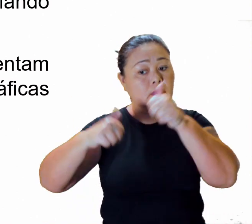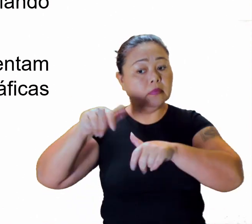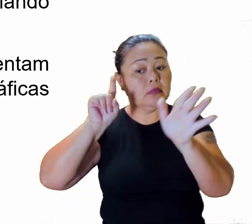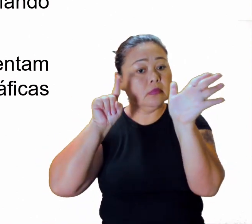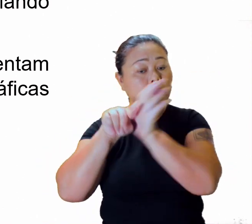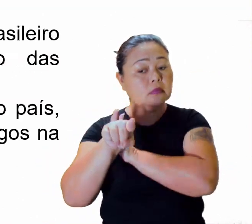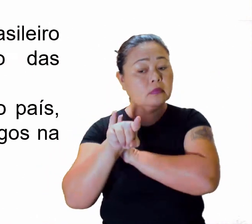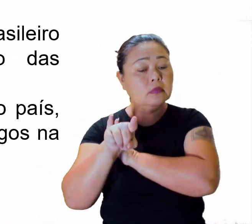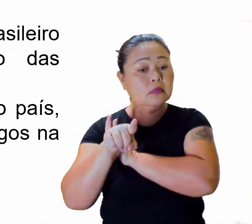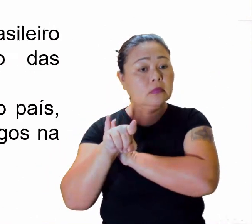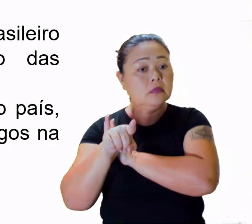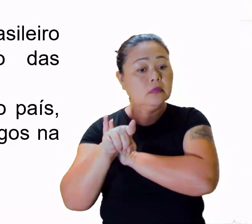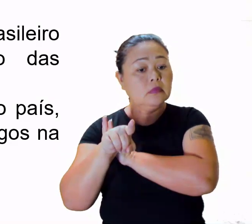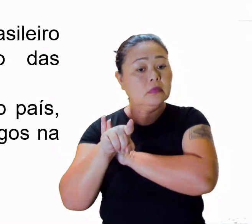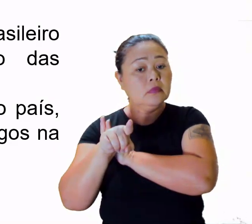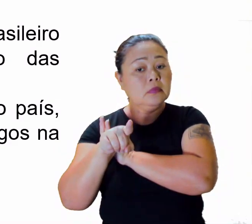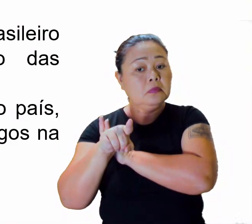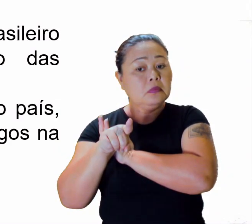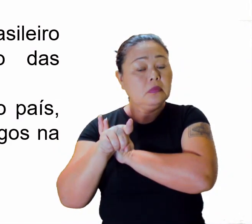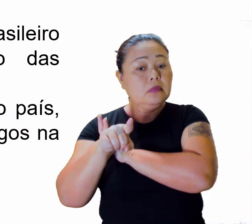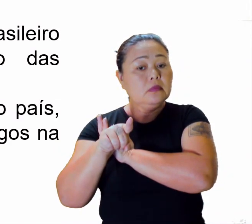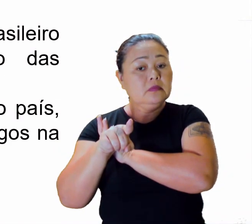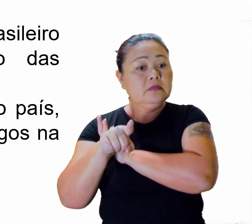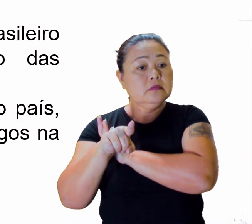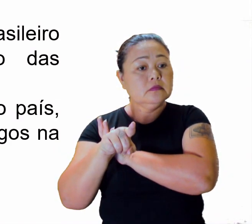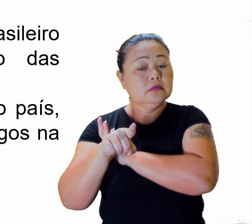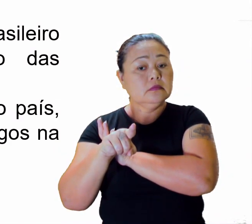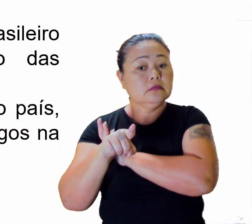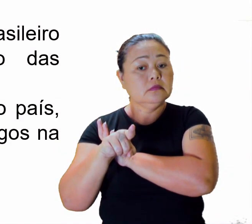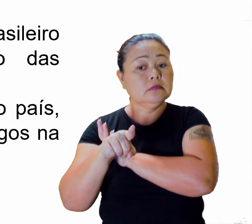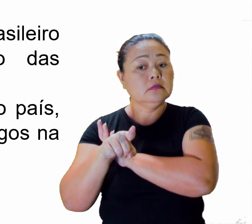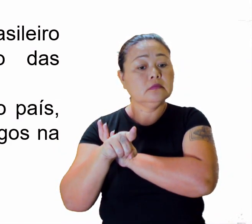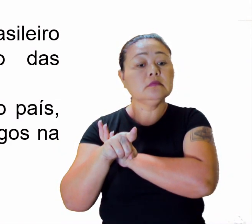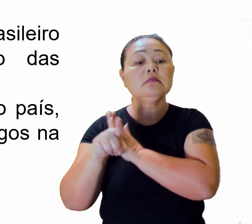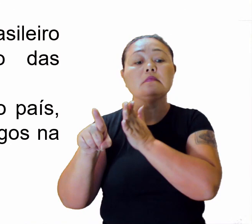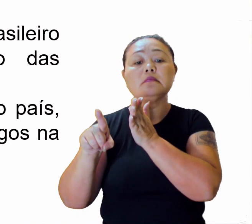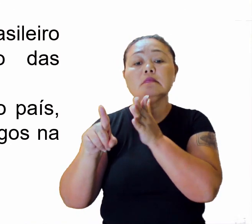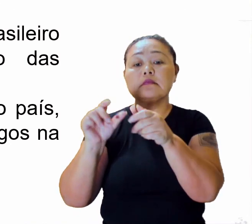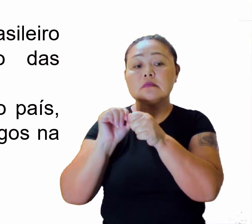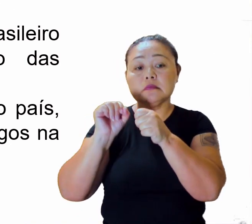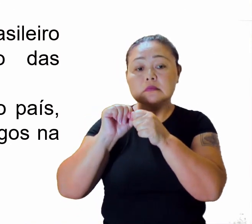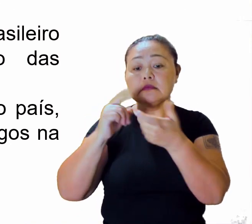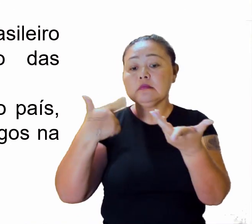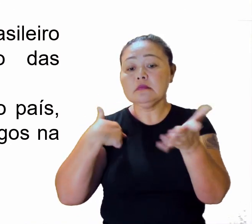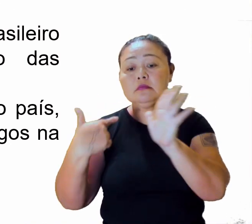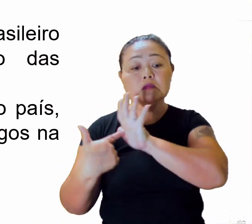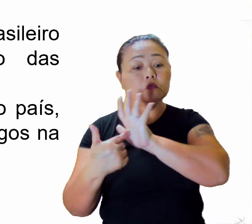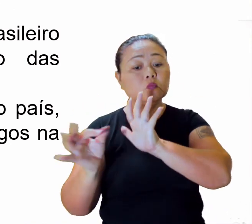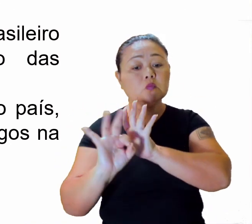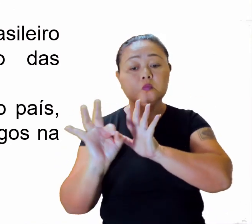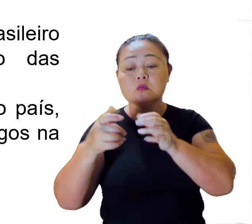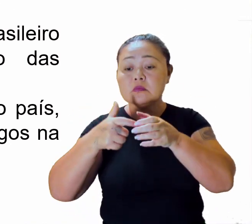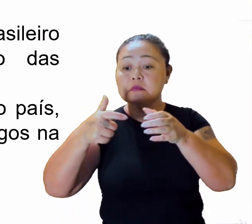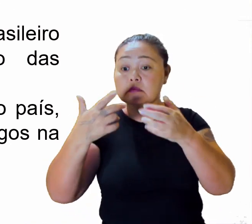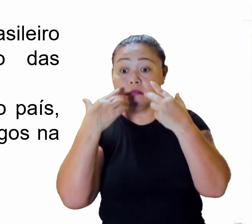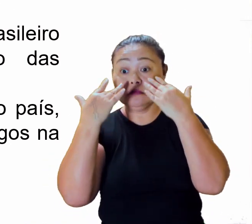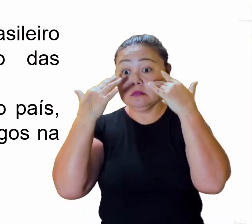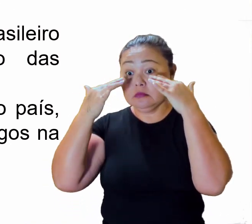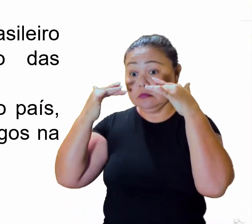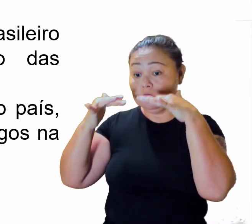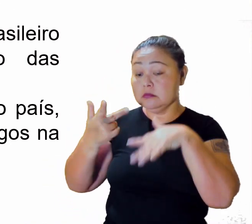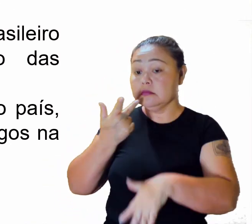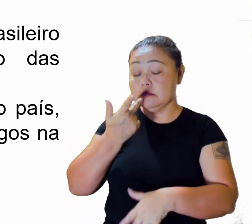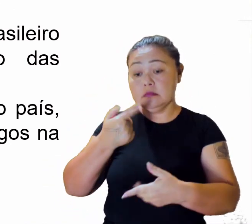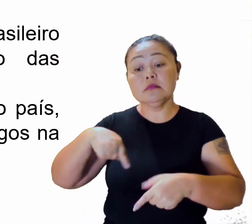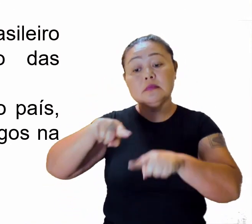questão? Bora. Olha só. As metrópoles do Sudeste já não apresentam elevado grau de atração.